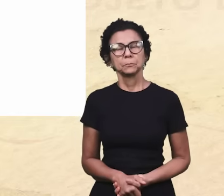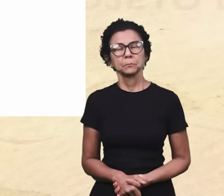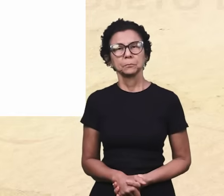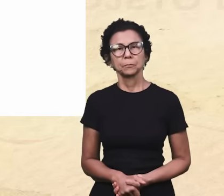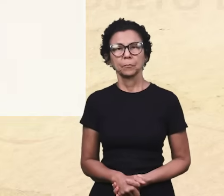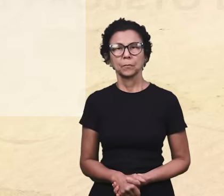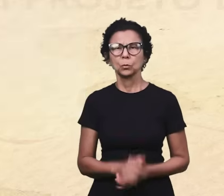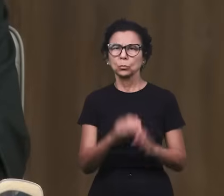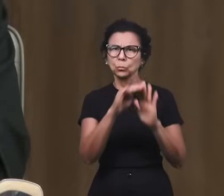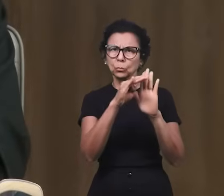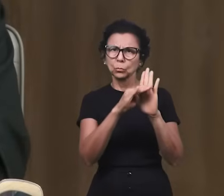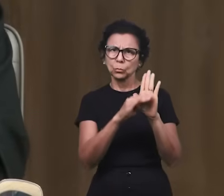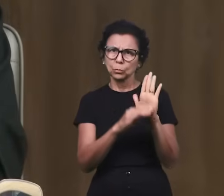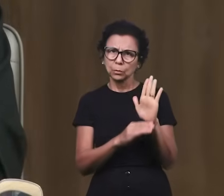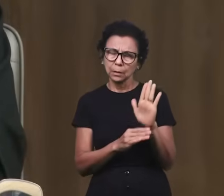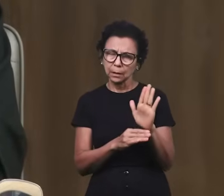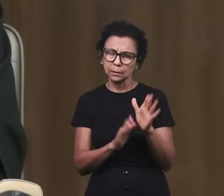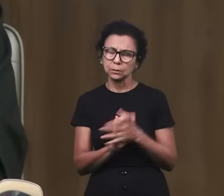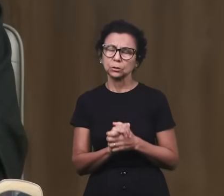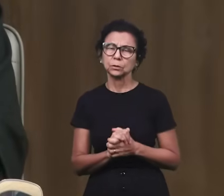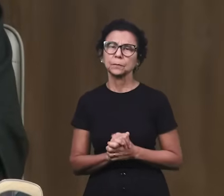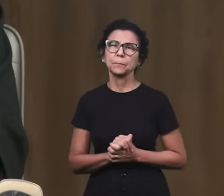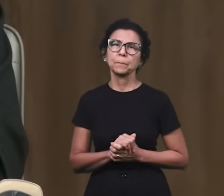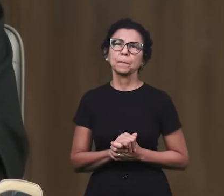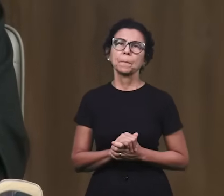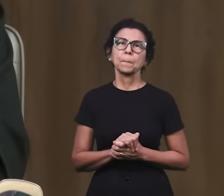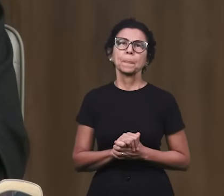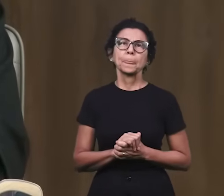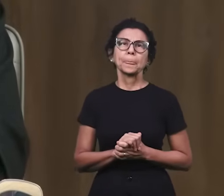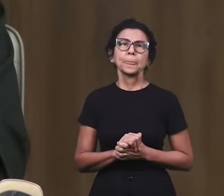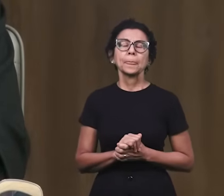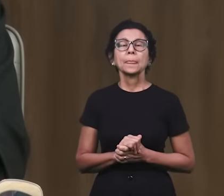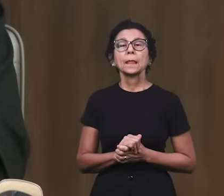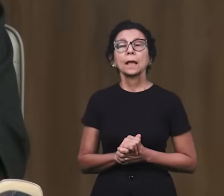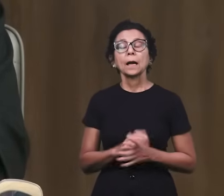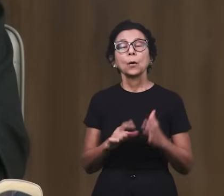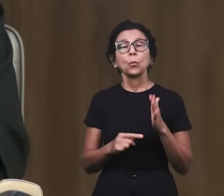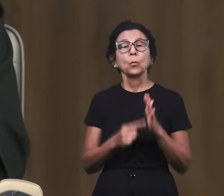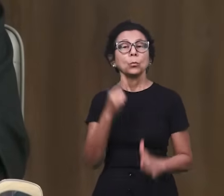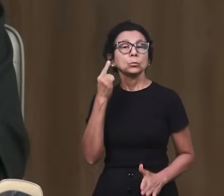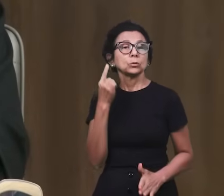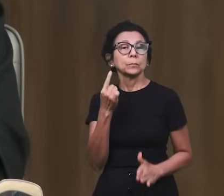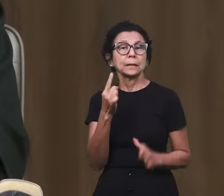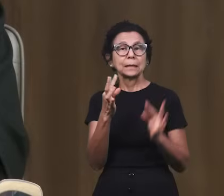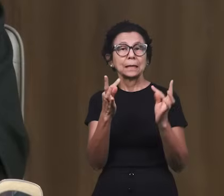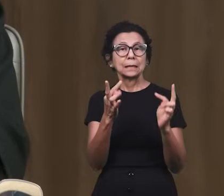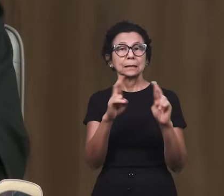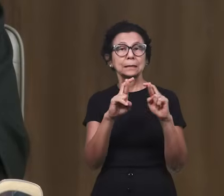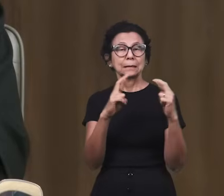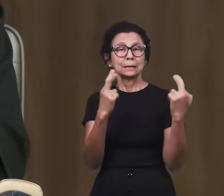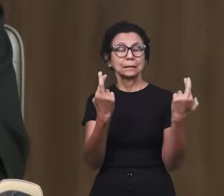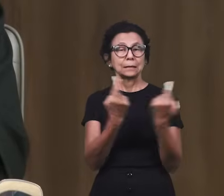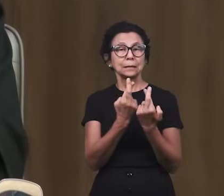queríamos. O último esquadrão a sair era da tribo de Dan.